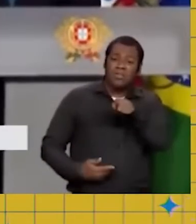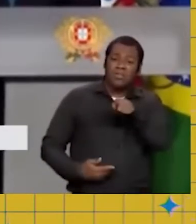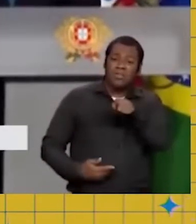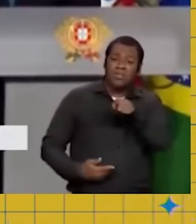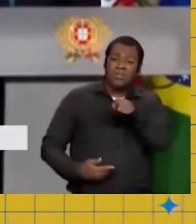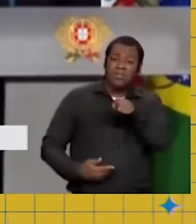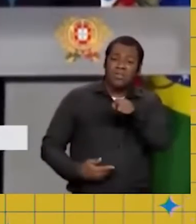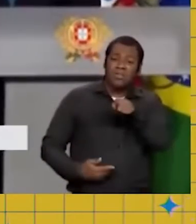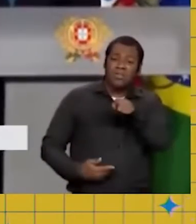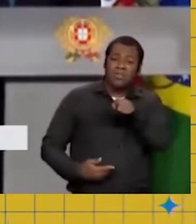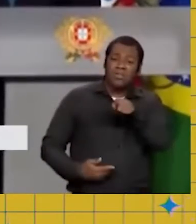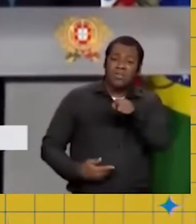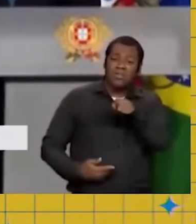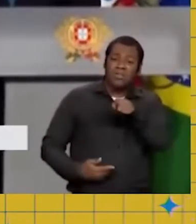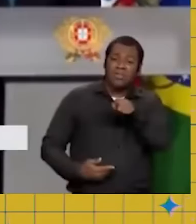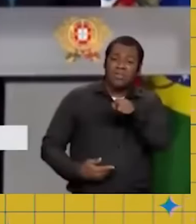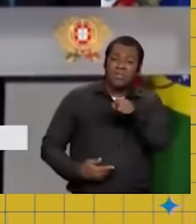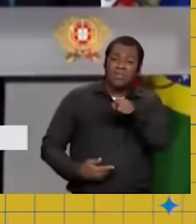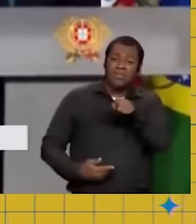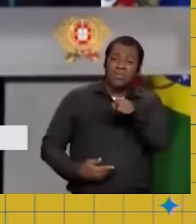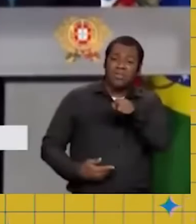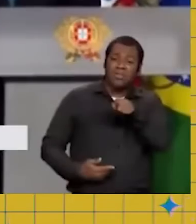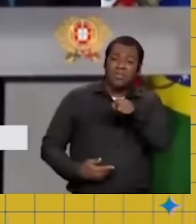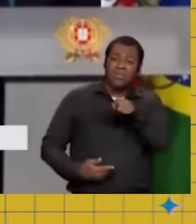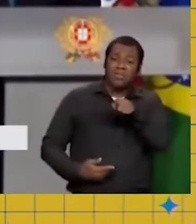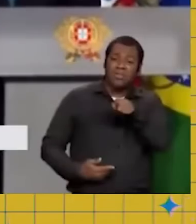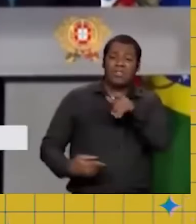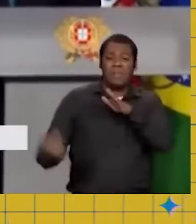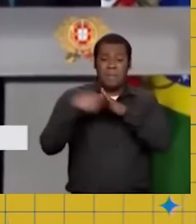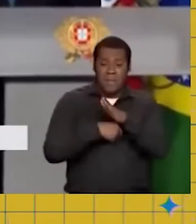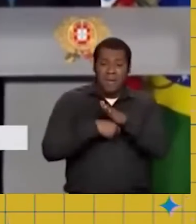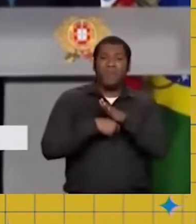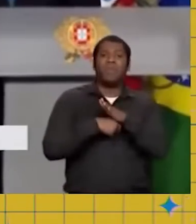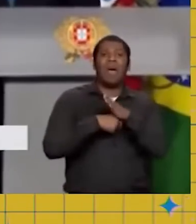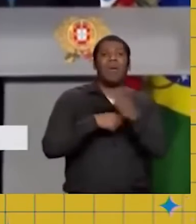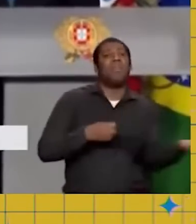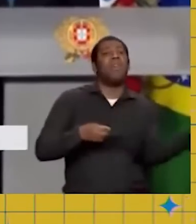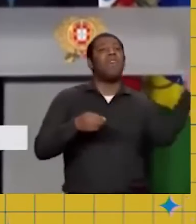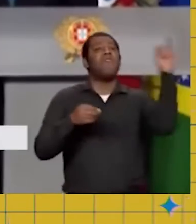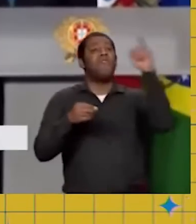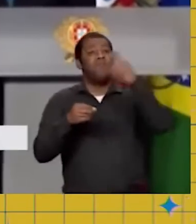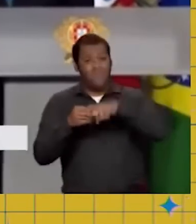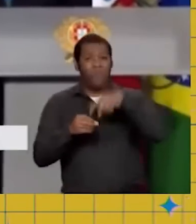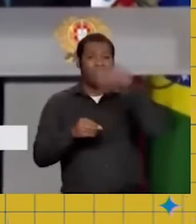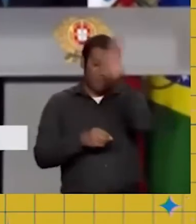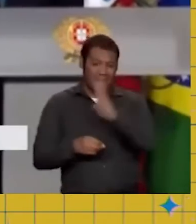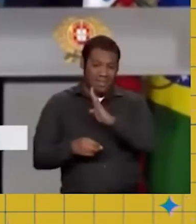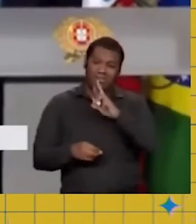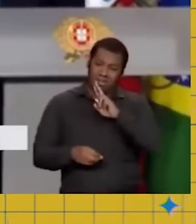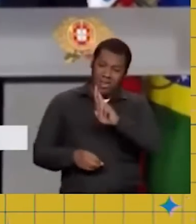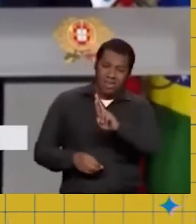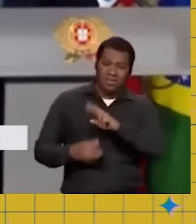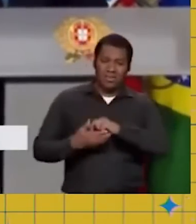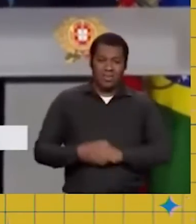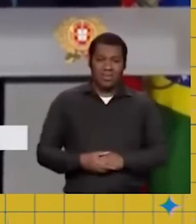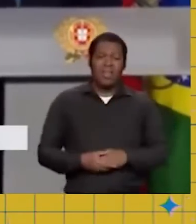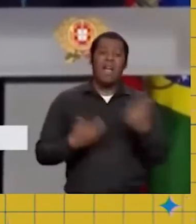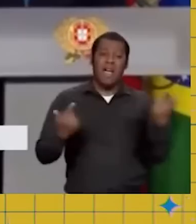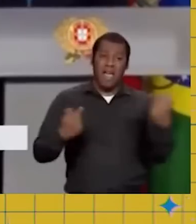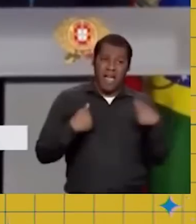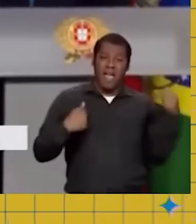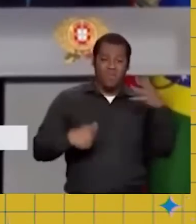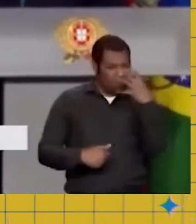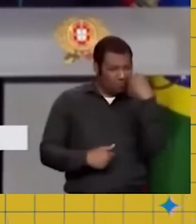Aí também não, Lula? Não é assim que funciona, né? Uma viagem a Portugal, fazer acordos com